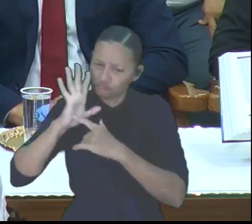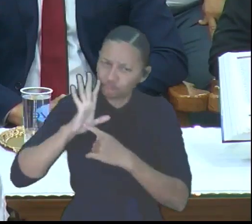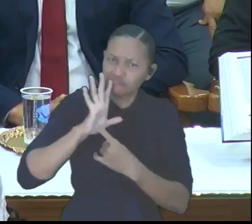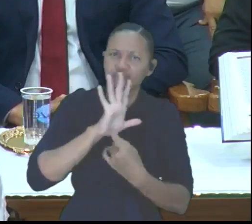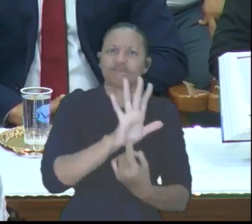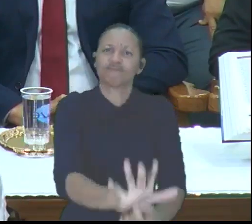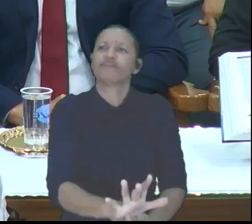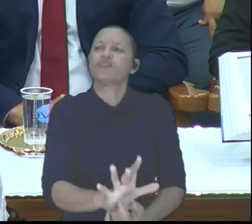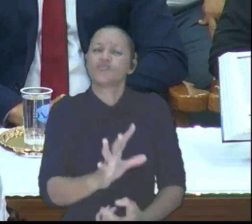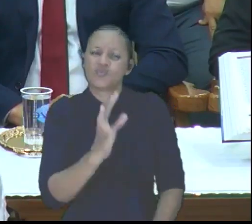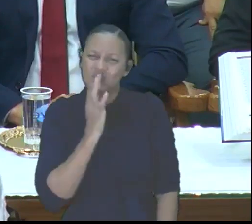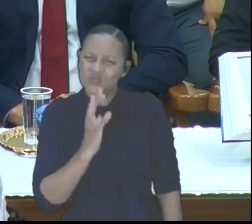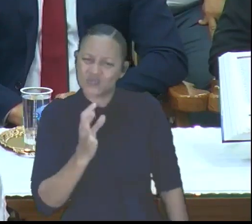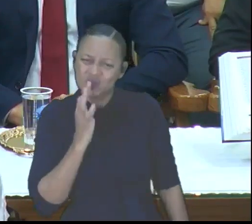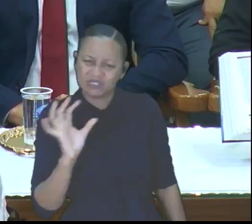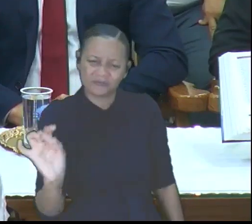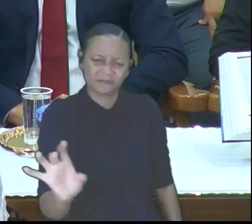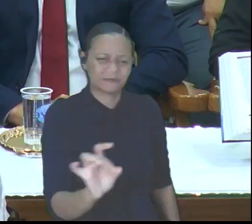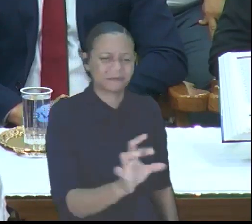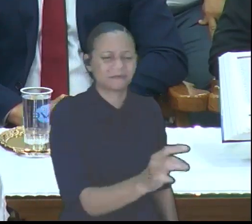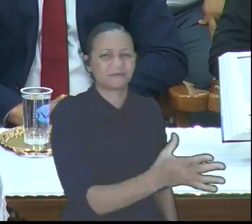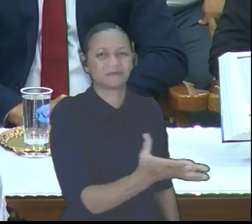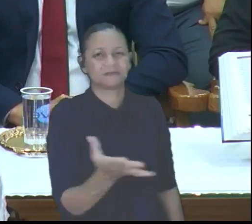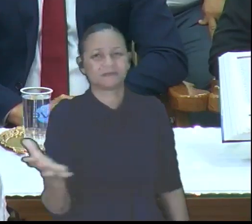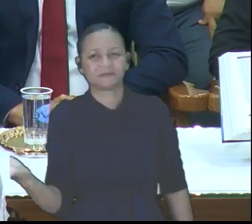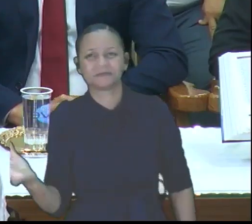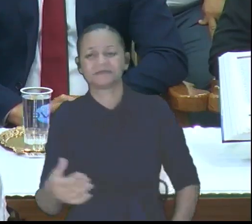Jesus conhece.